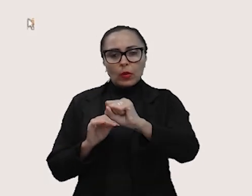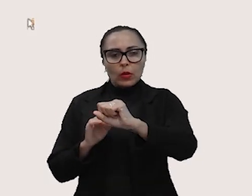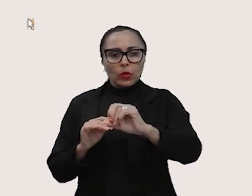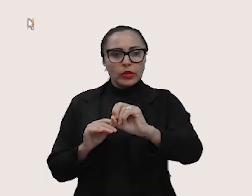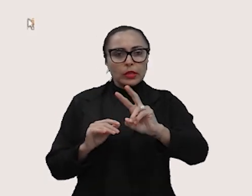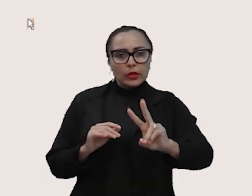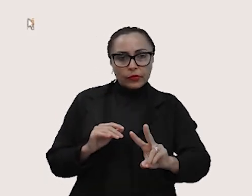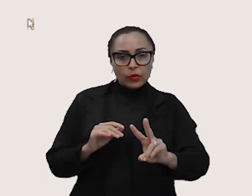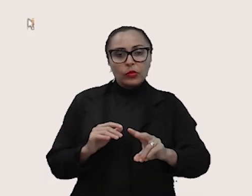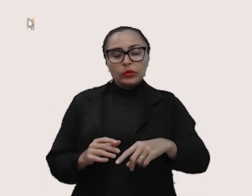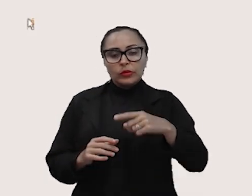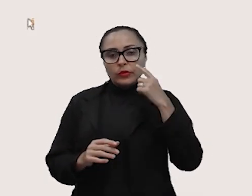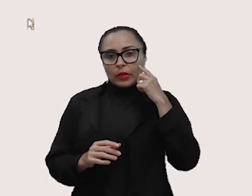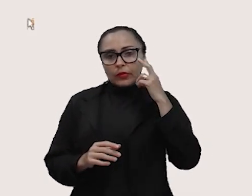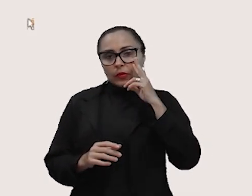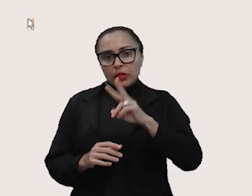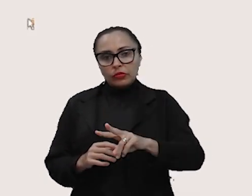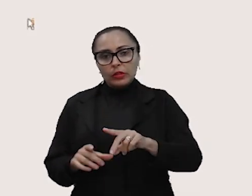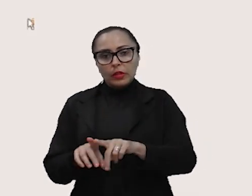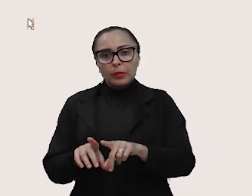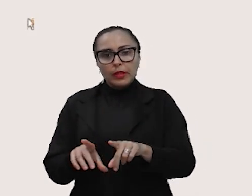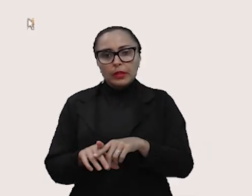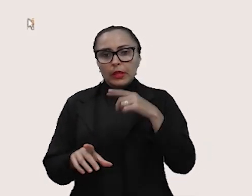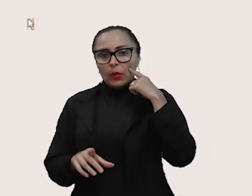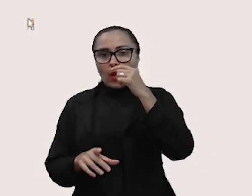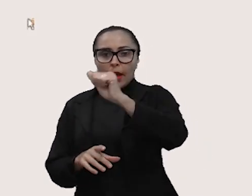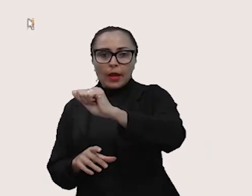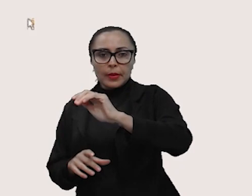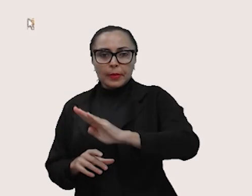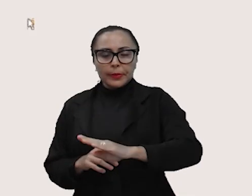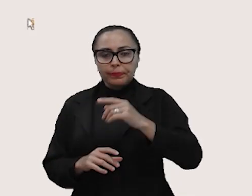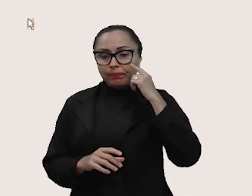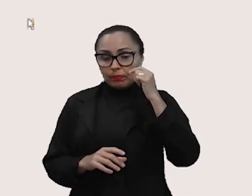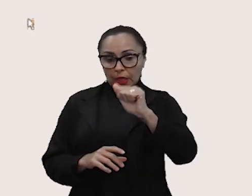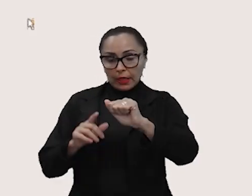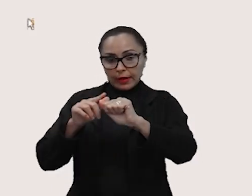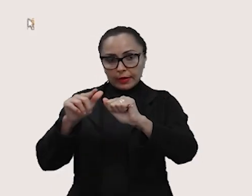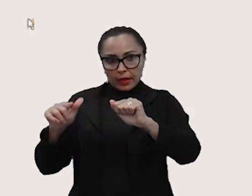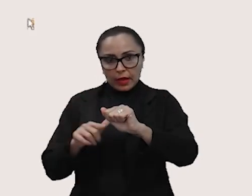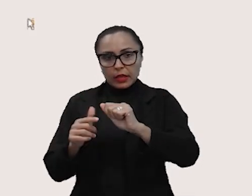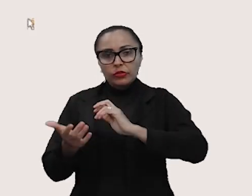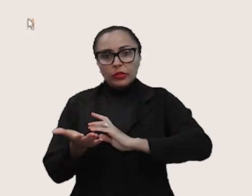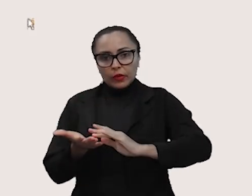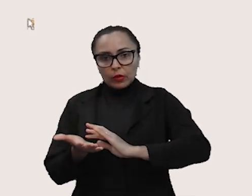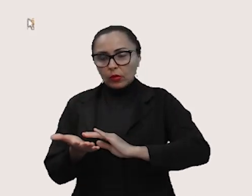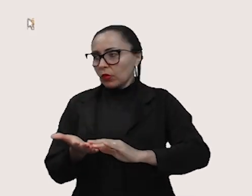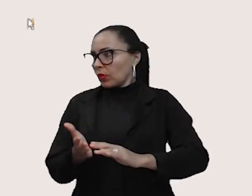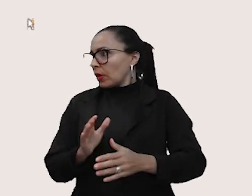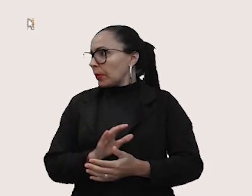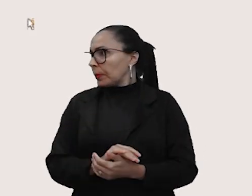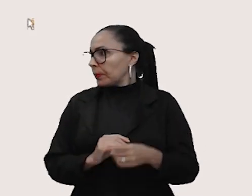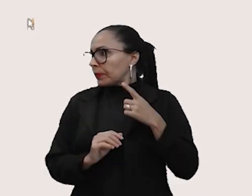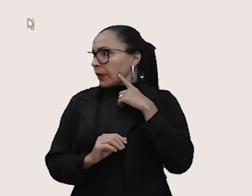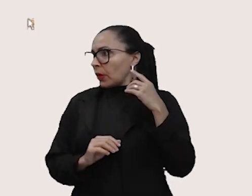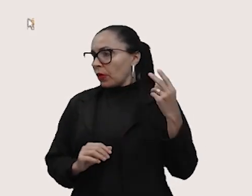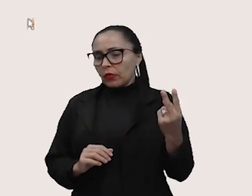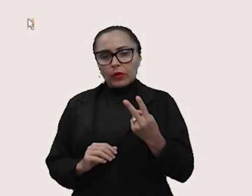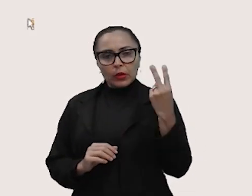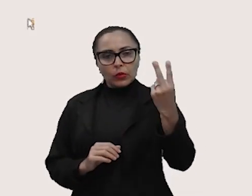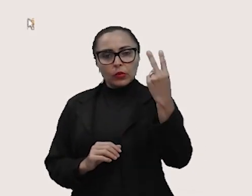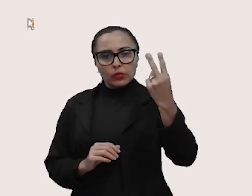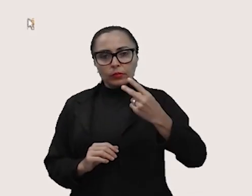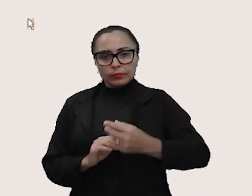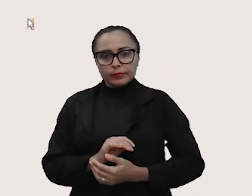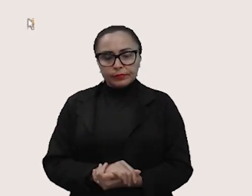entre os pontos A e B. Aí ele diz na letra A que é para calcular a intensidade da corrente, o valor do R e o rendimento do gerador. Muito